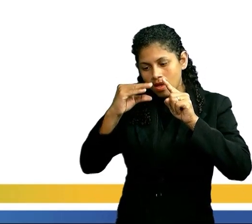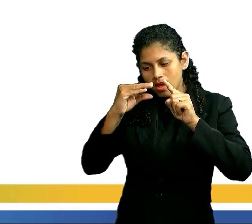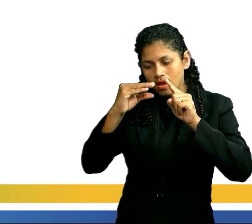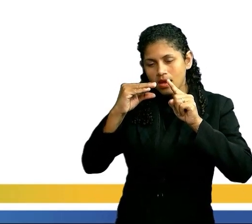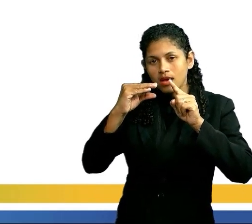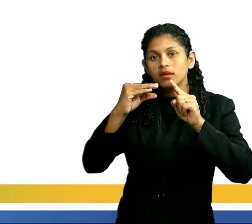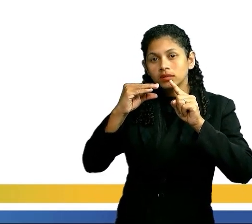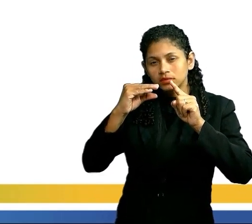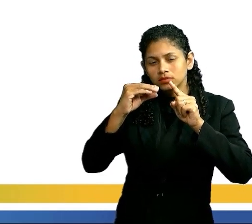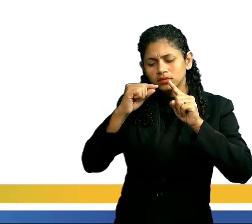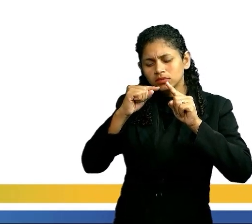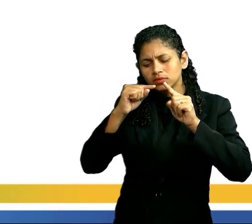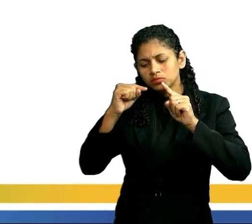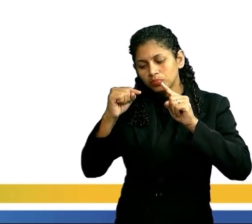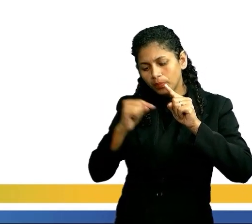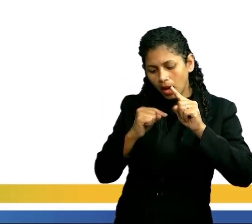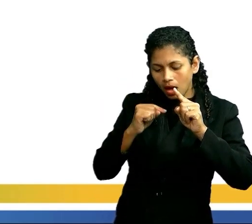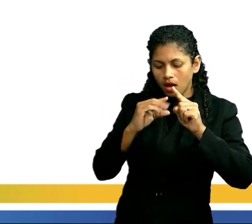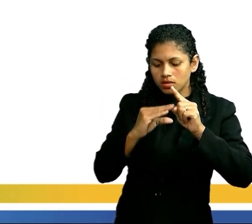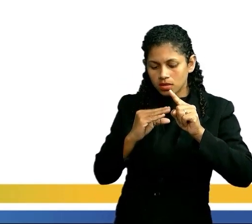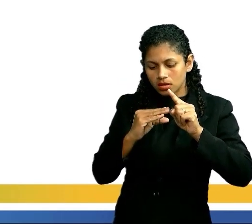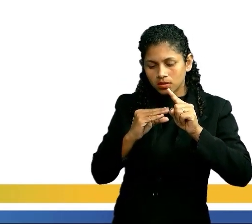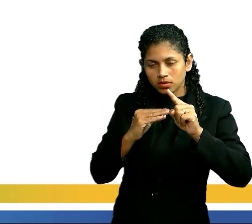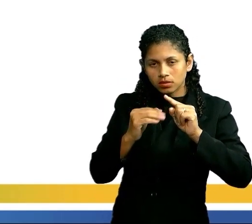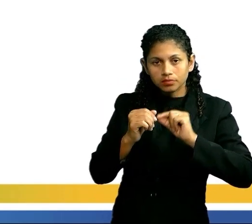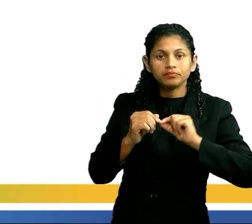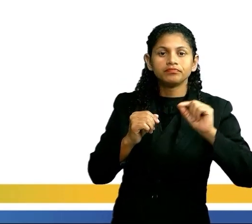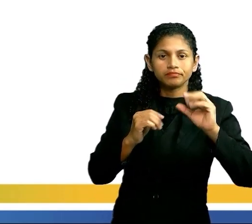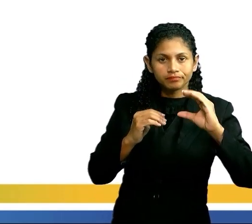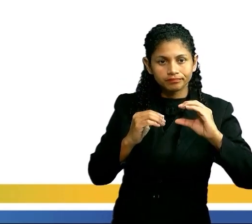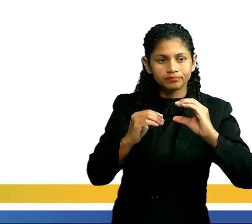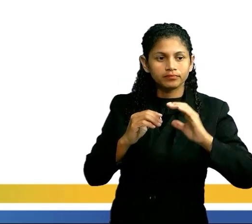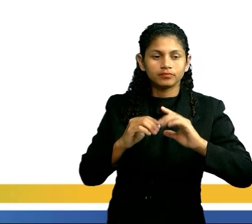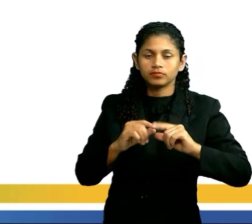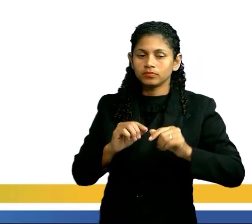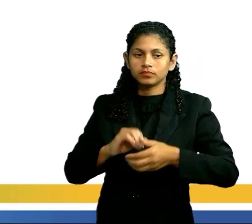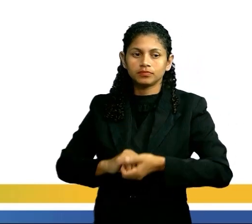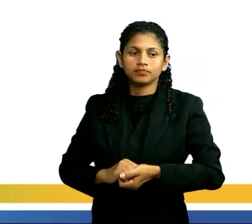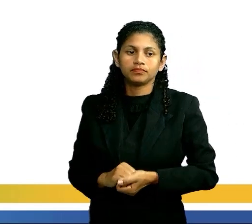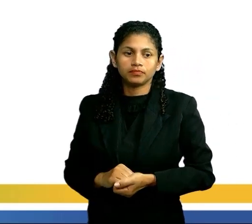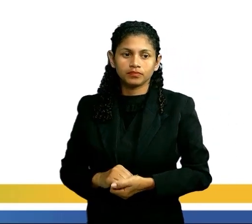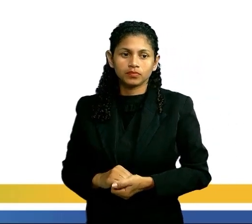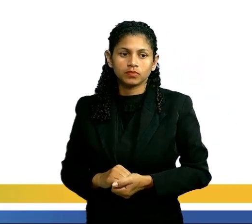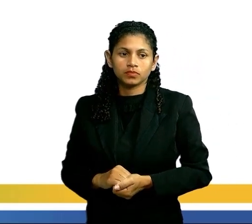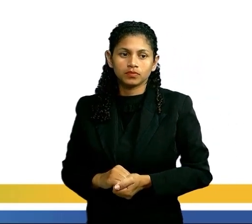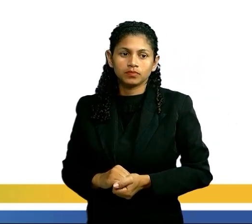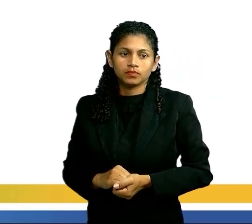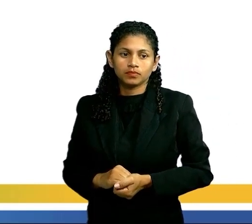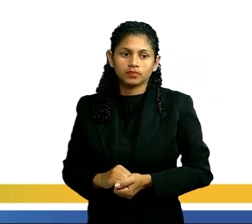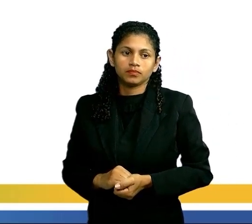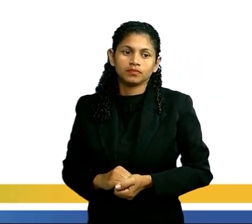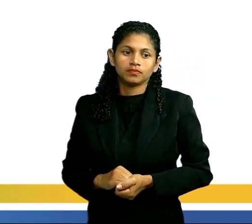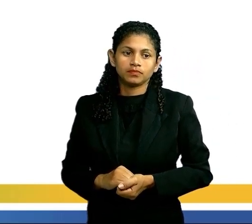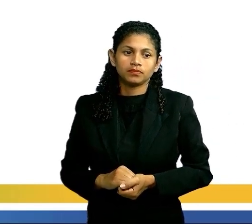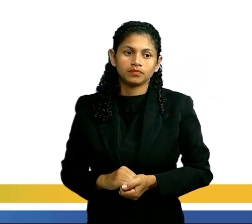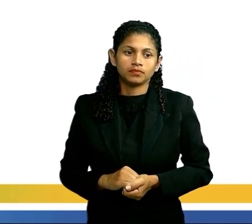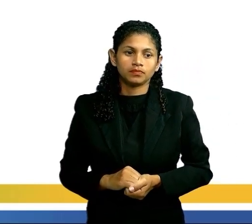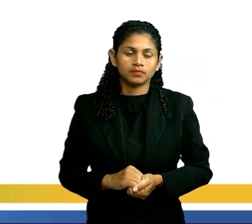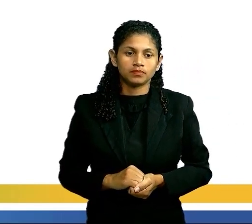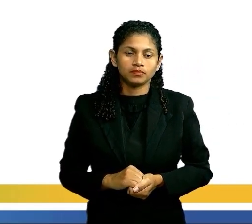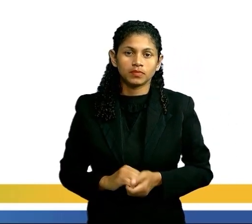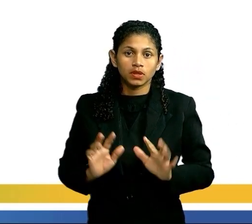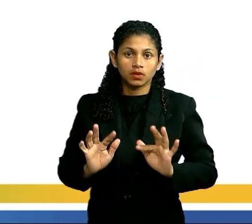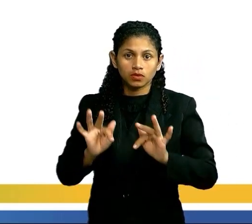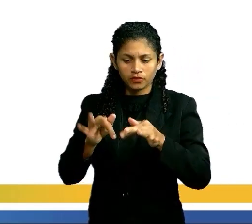tracinho? Não tem nada no final desse traço, então significa que é um átomo de carbono também, tá? Então, para quem